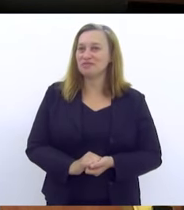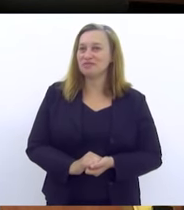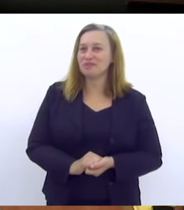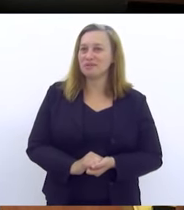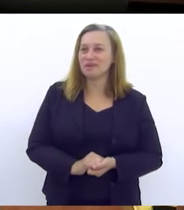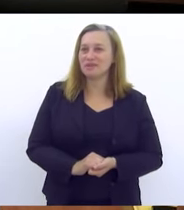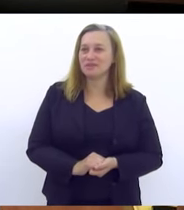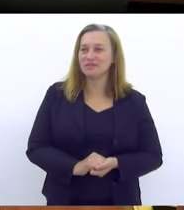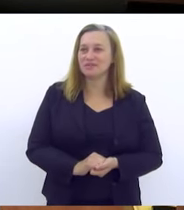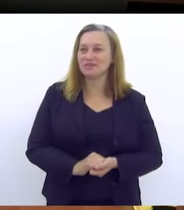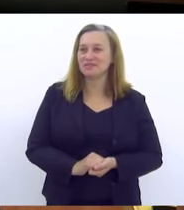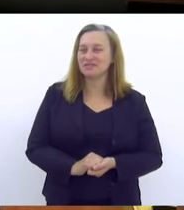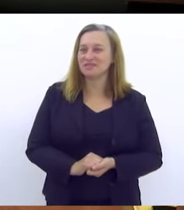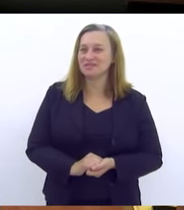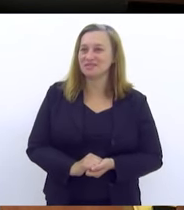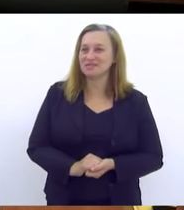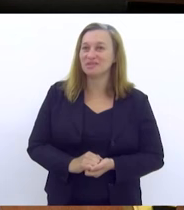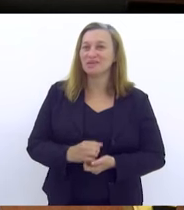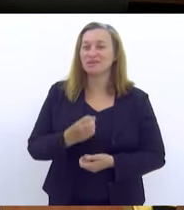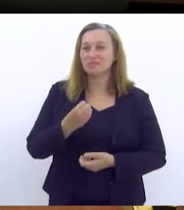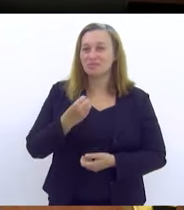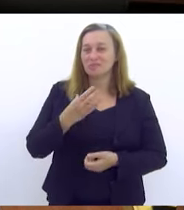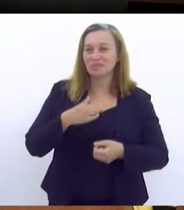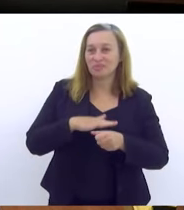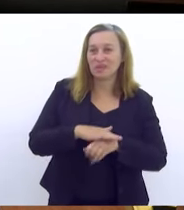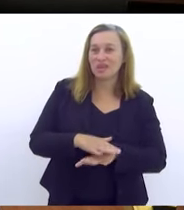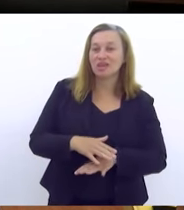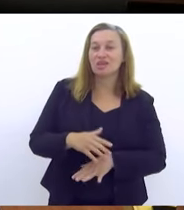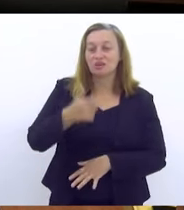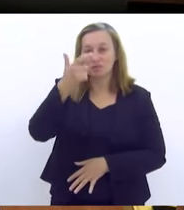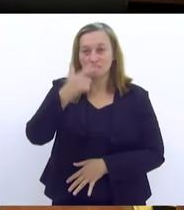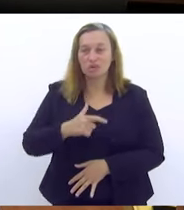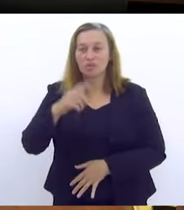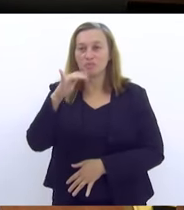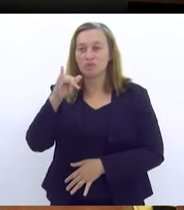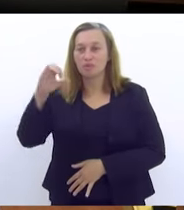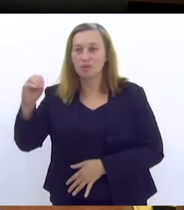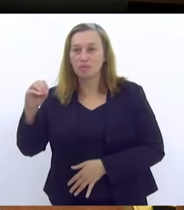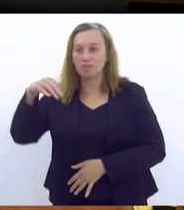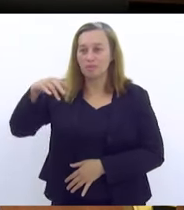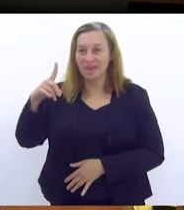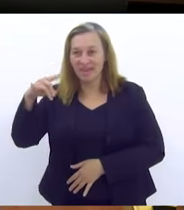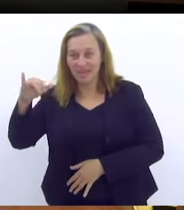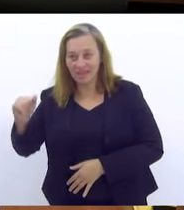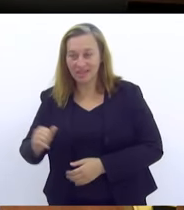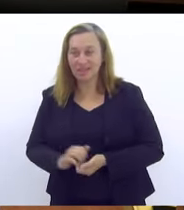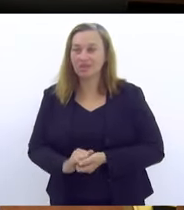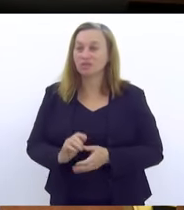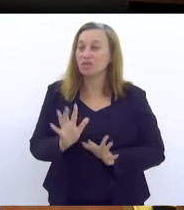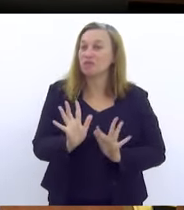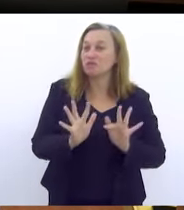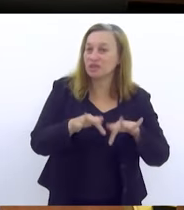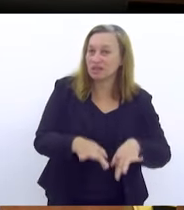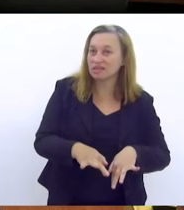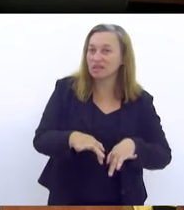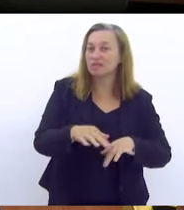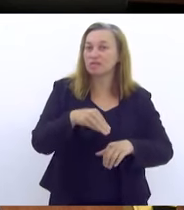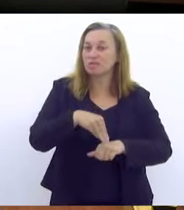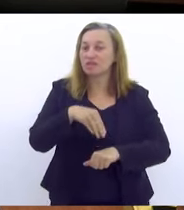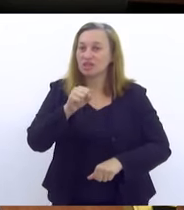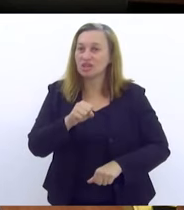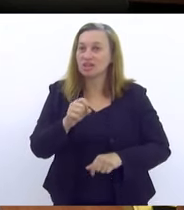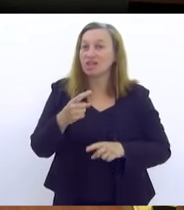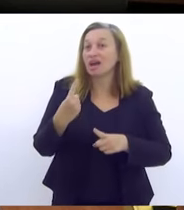Me chamo Thalita, eu tenho 26 anos, eu sou biomédica, hematologista, estou finalizando um mestrado agora. E por que